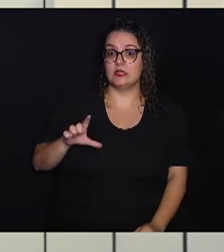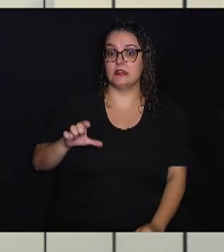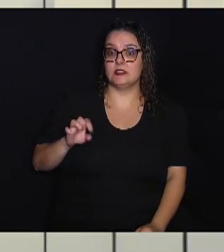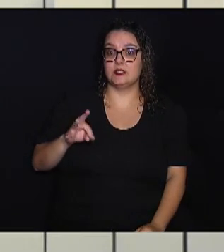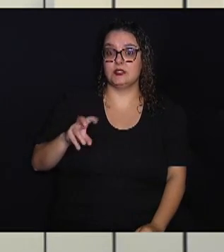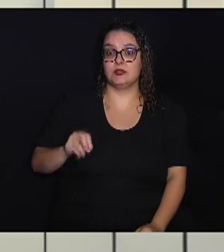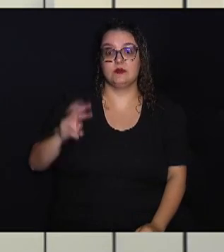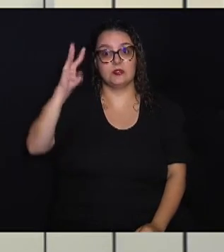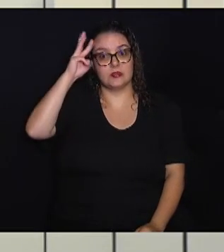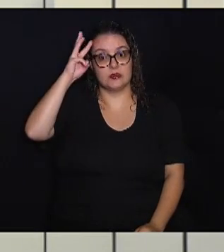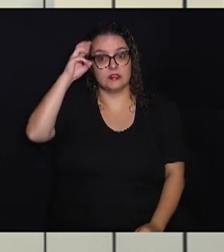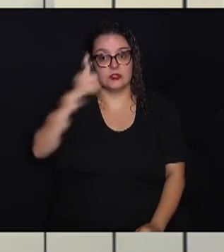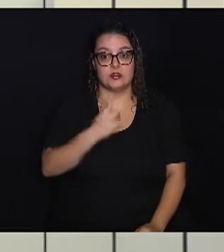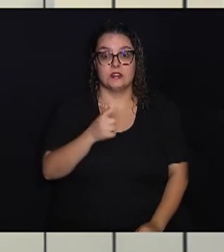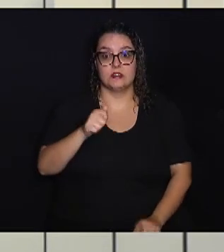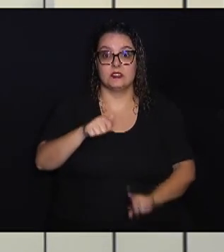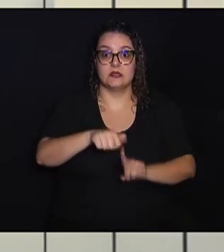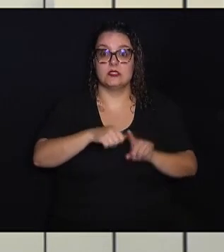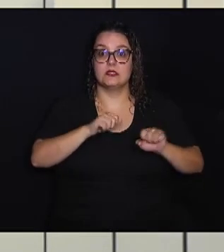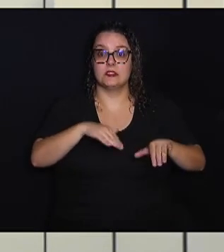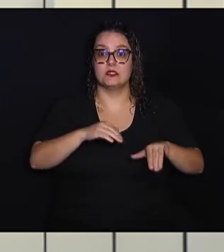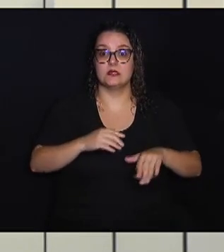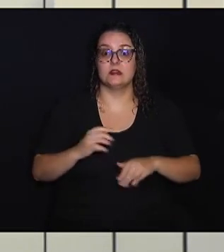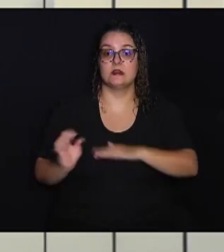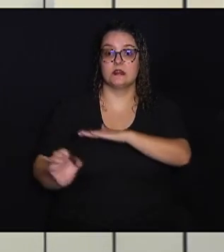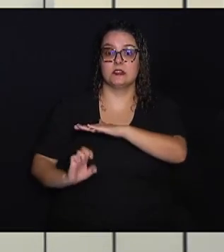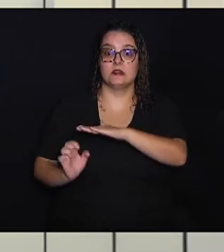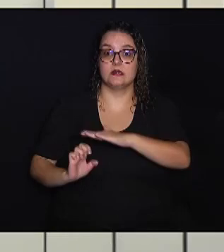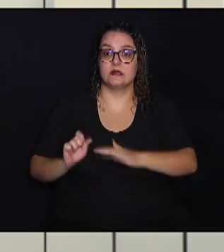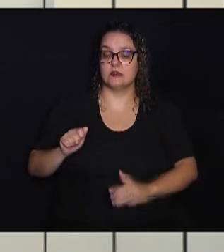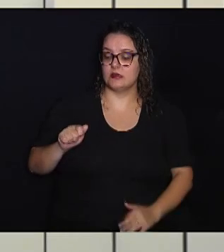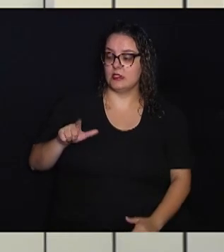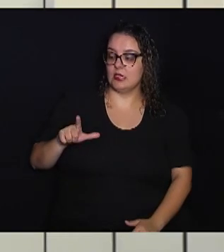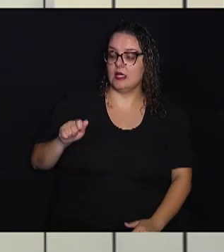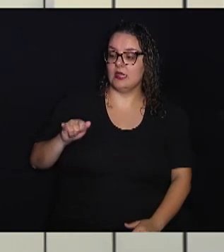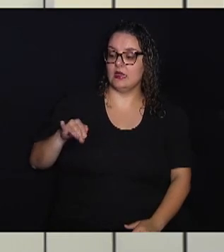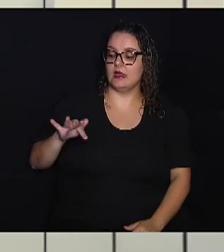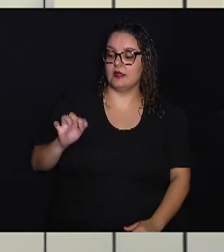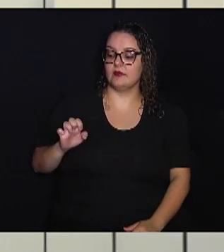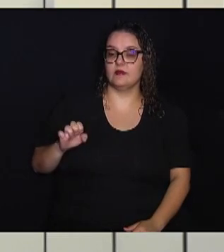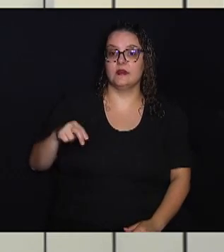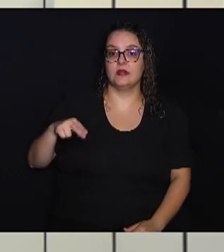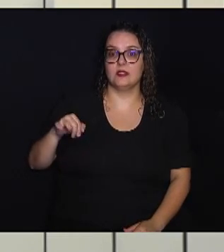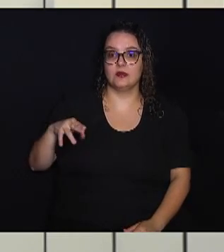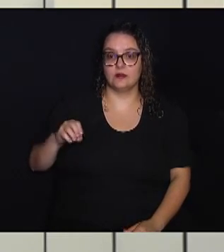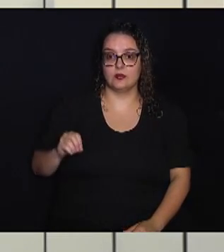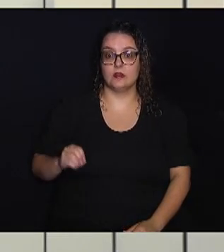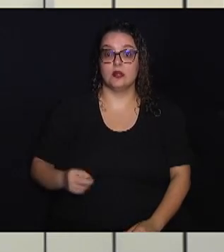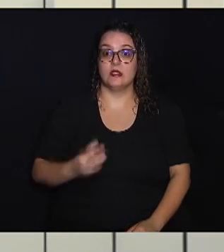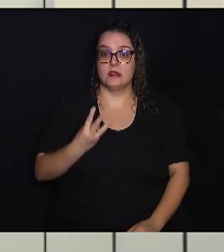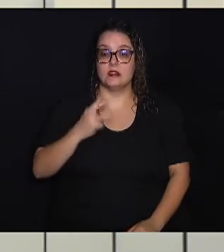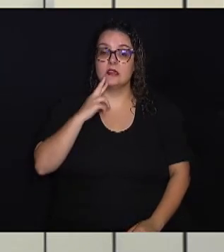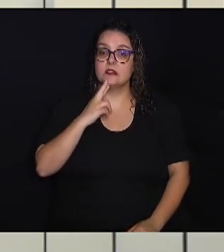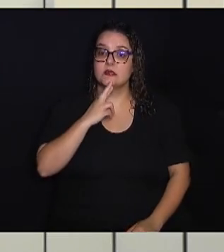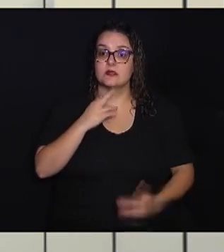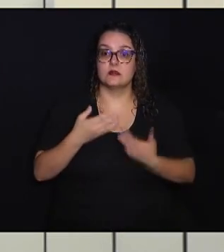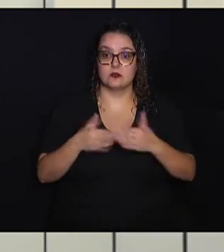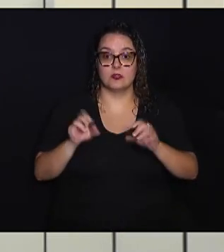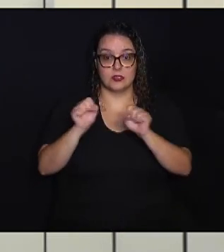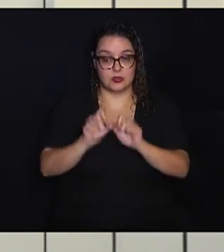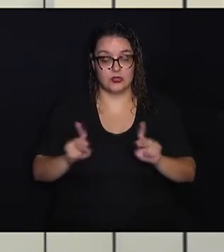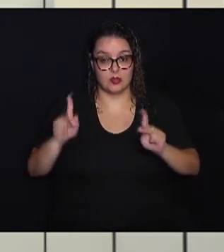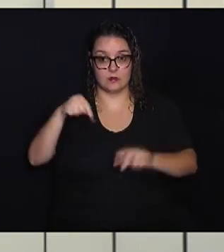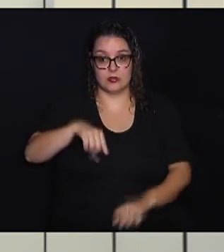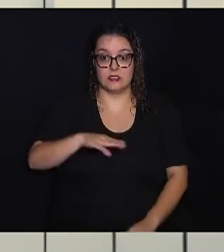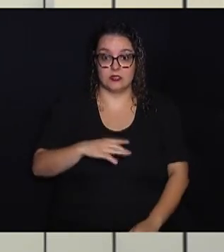dia 17 de setembro, da empresa Alife Nino, que está abrindo 3 restaurantes em shoppings aqui de